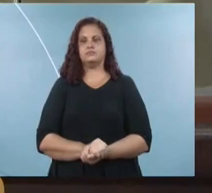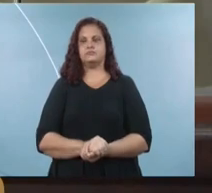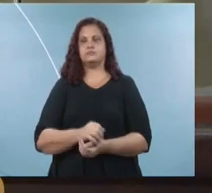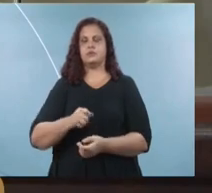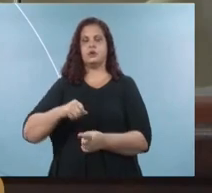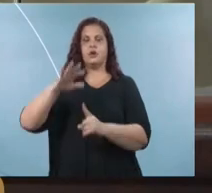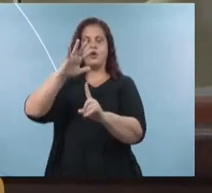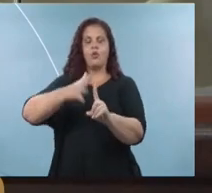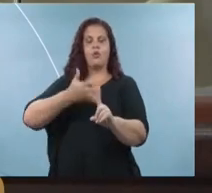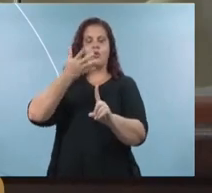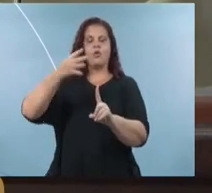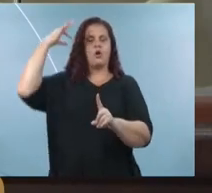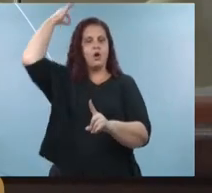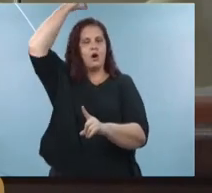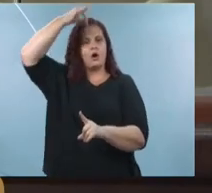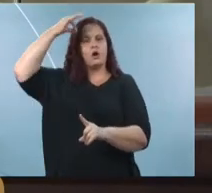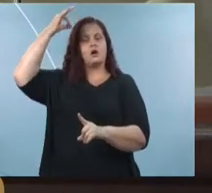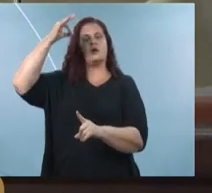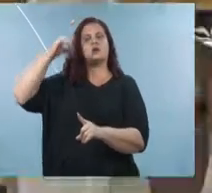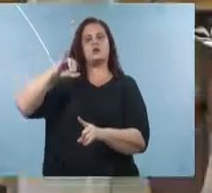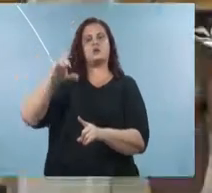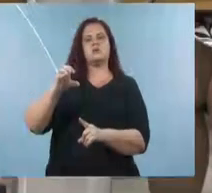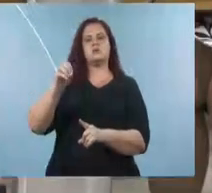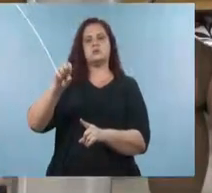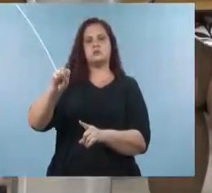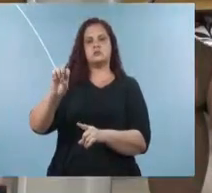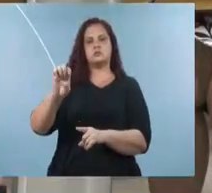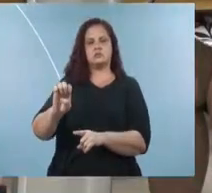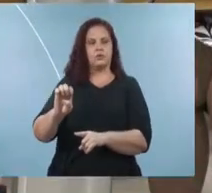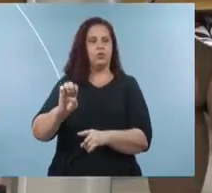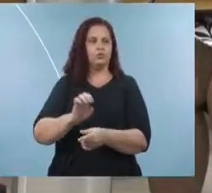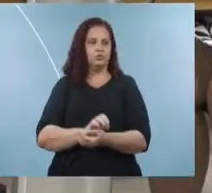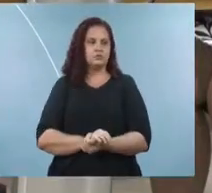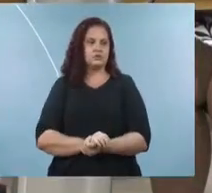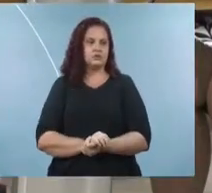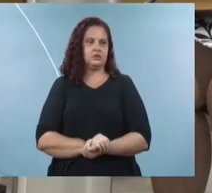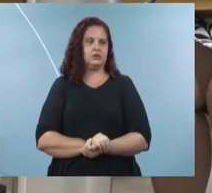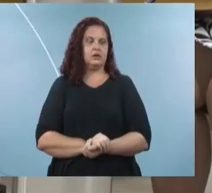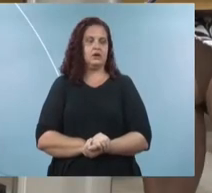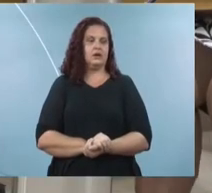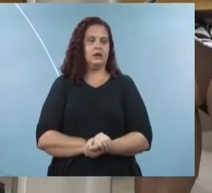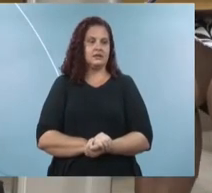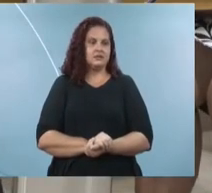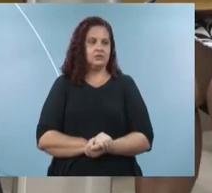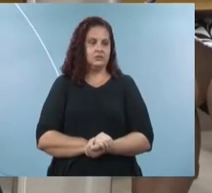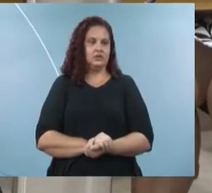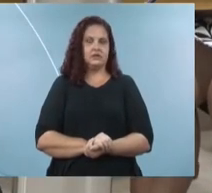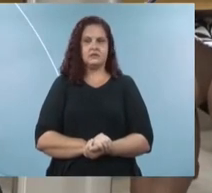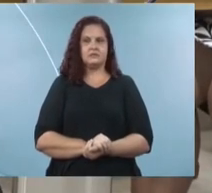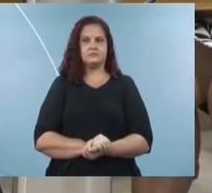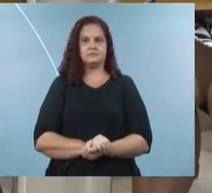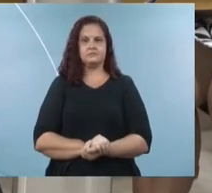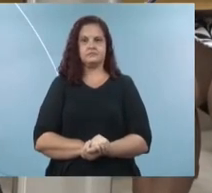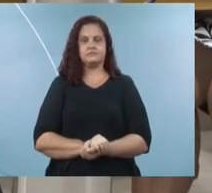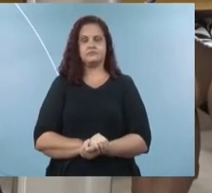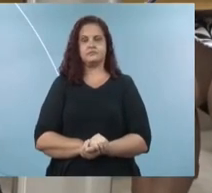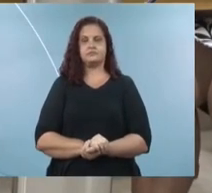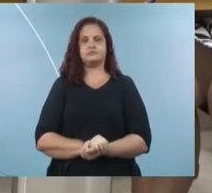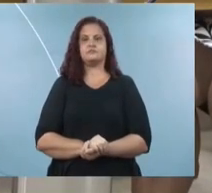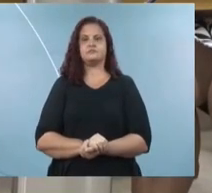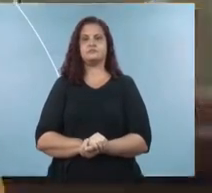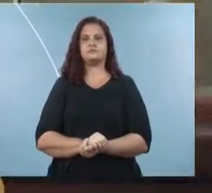José, o santo cristão que era carpinteiro e pai de Jesus, que herdou o seu ofício.